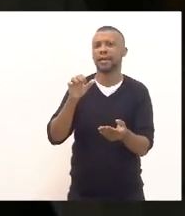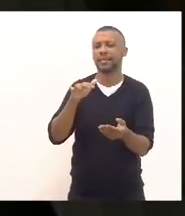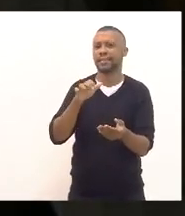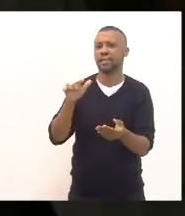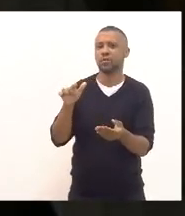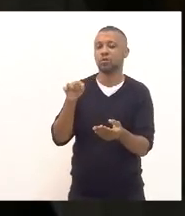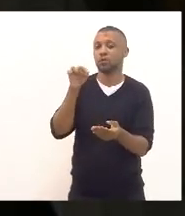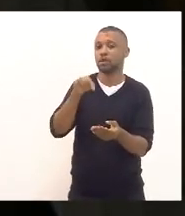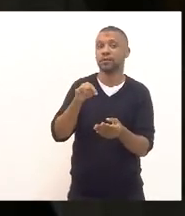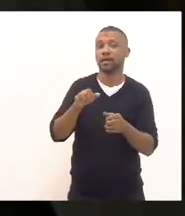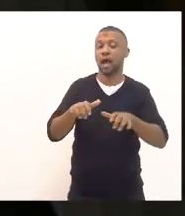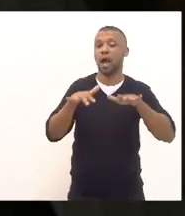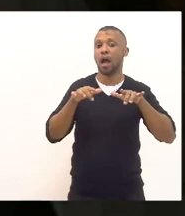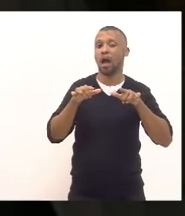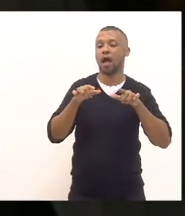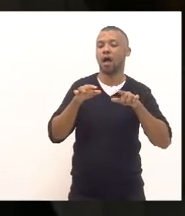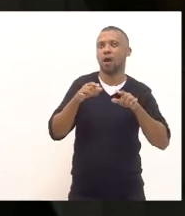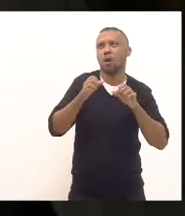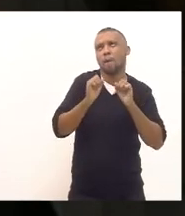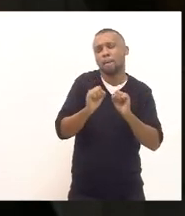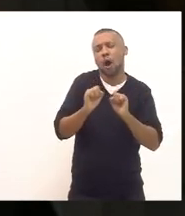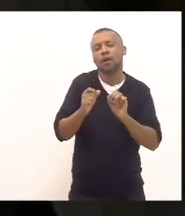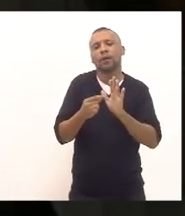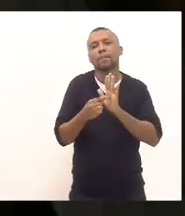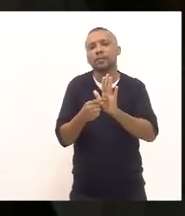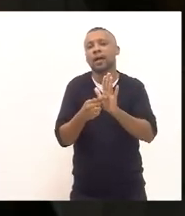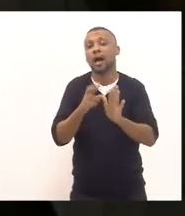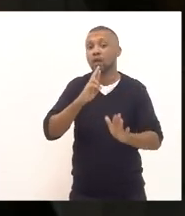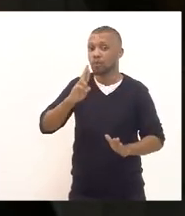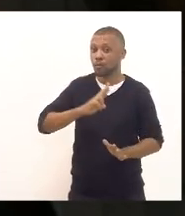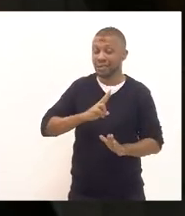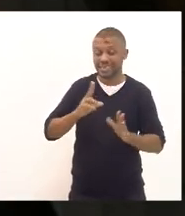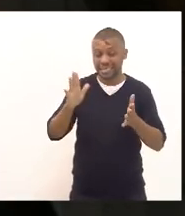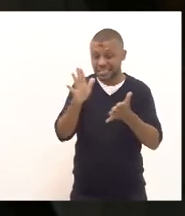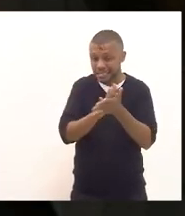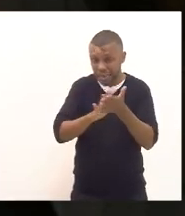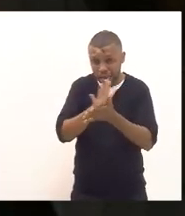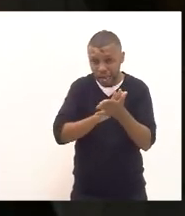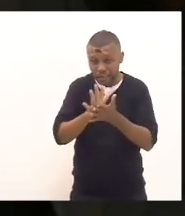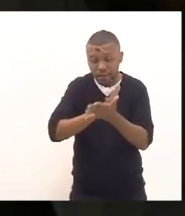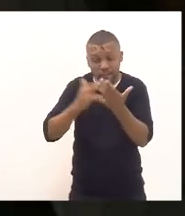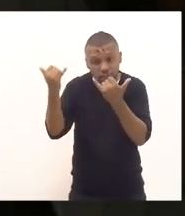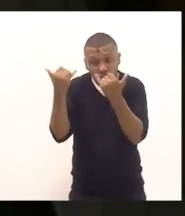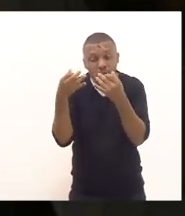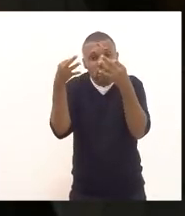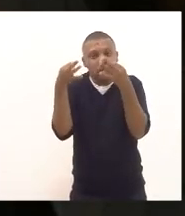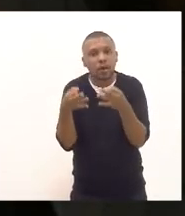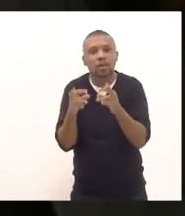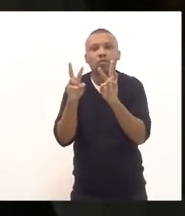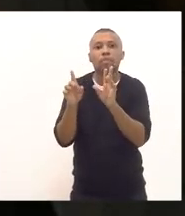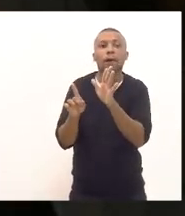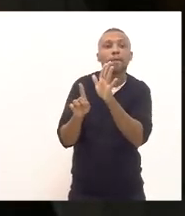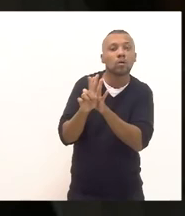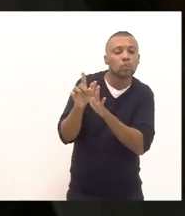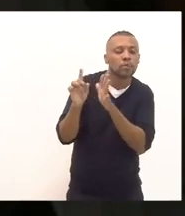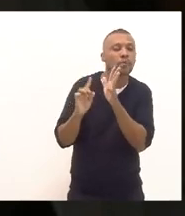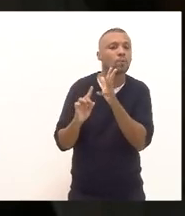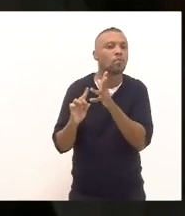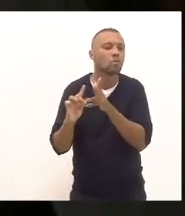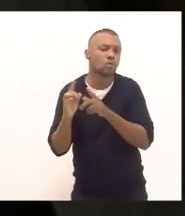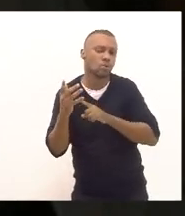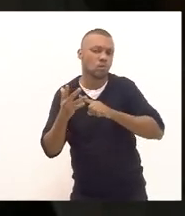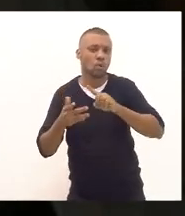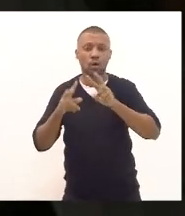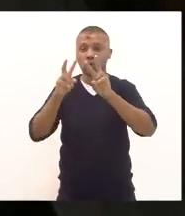Na audiência não tenha podido apresentar nenhuma resposta concreta nenhum dado concreto sobre as perguntas que foram feitas a respeito